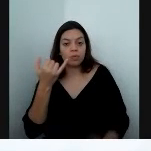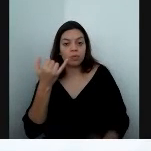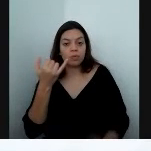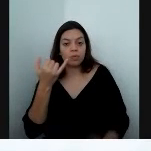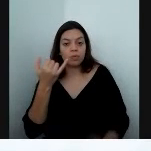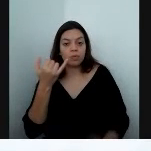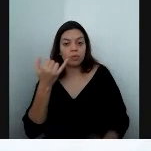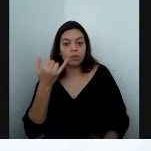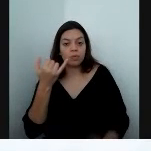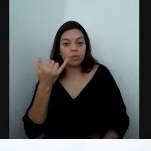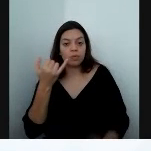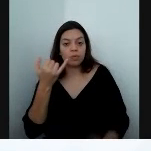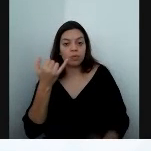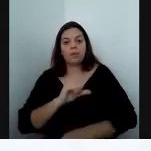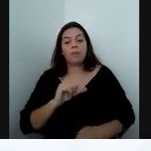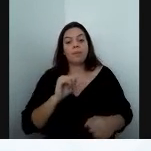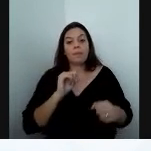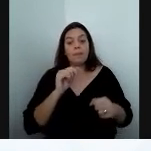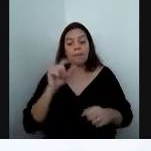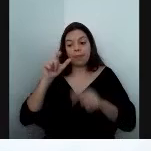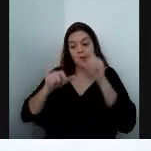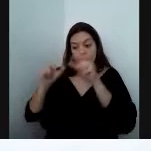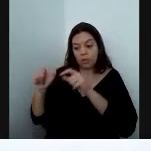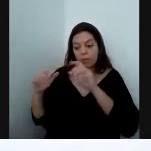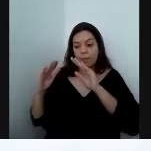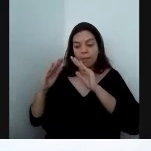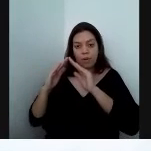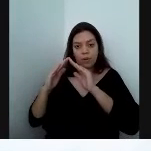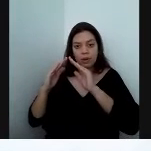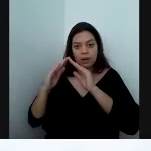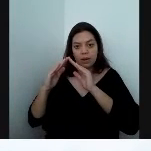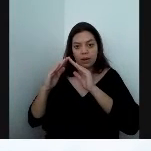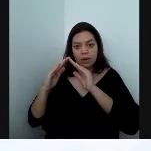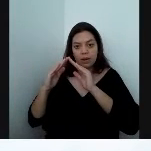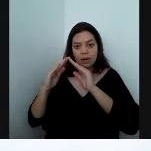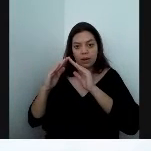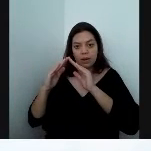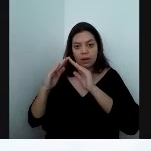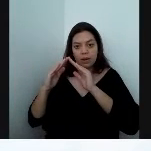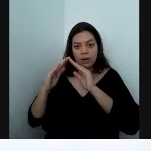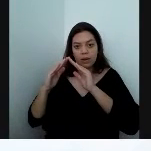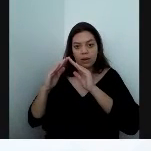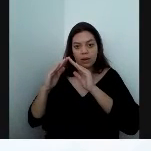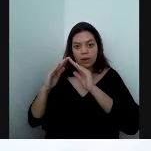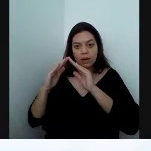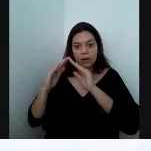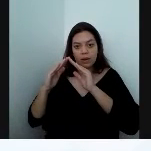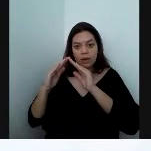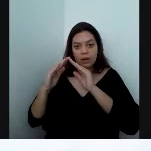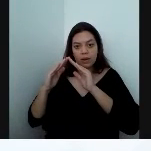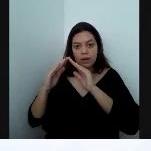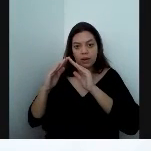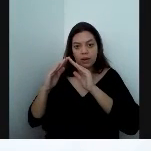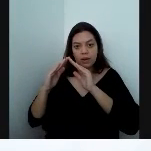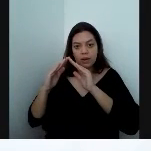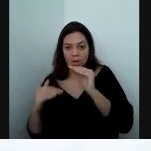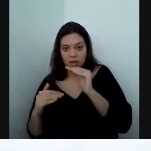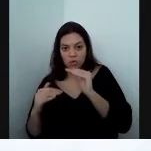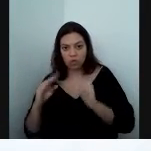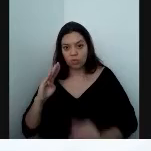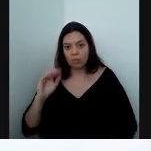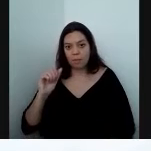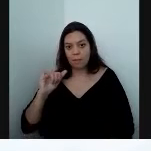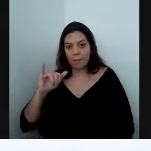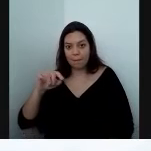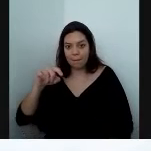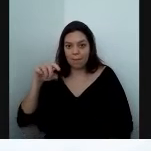Baixo Leblon tem um percentual bem grande assim, sabe? Vou até colocar mais de 30% porque era alguma coisa assim que me chamou a atenção